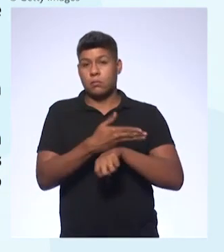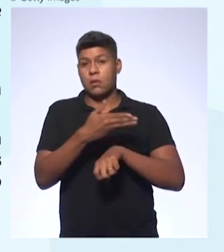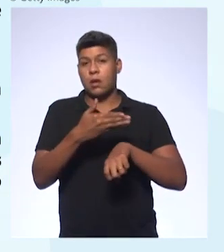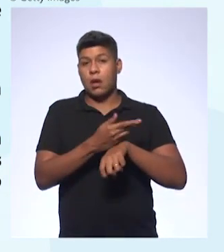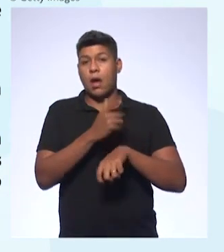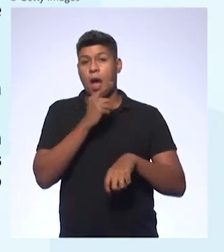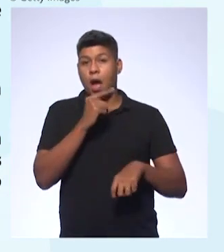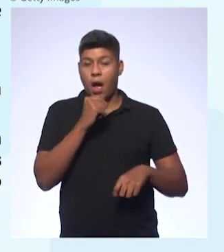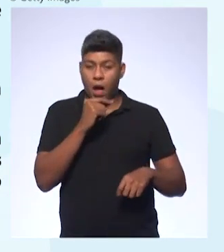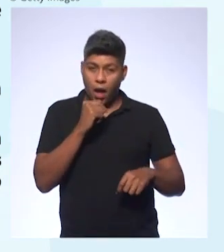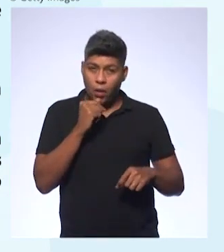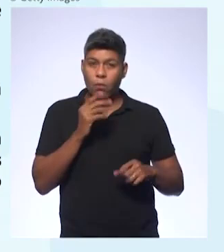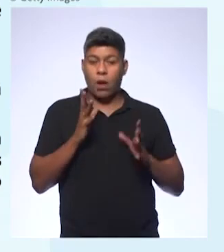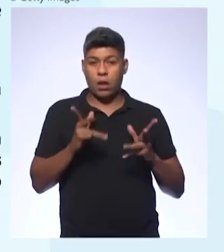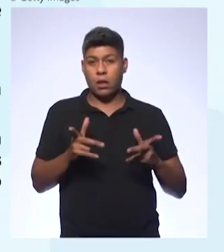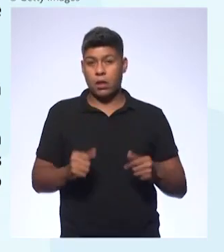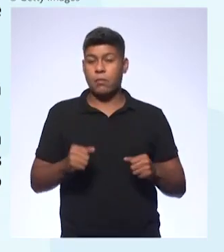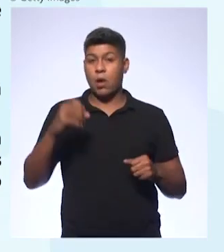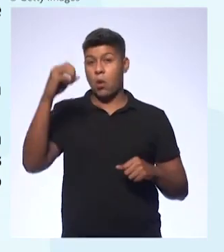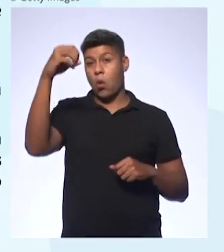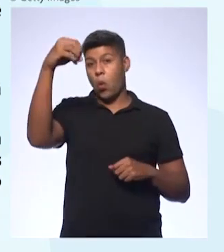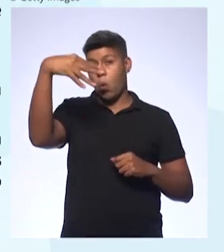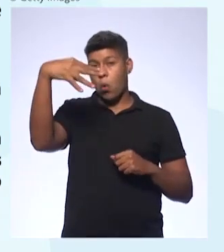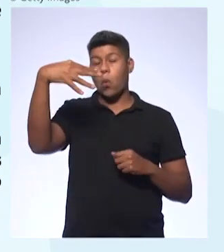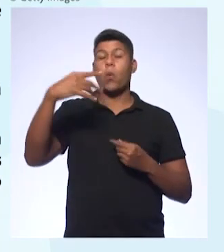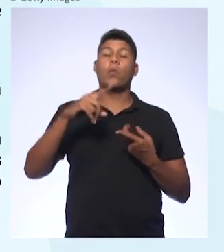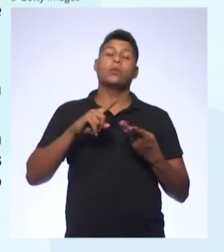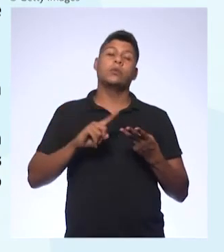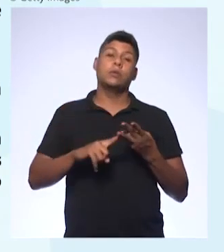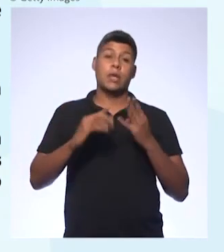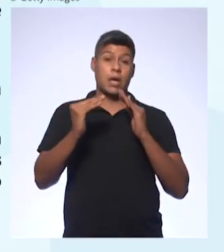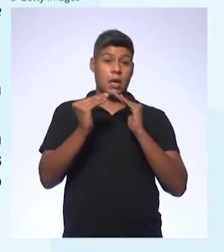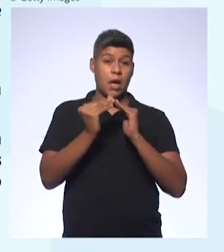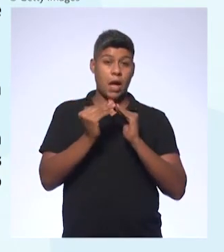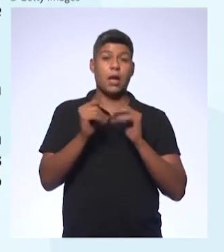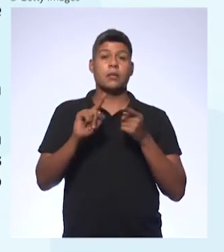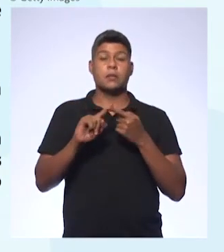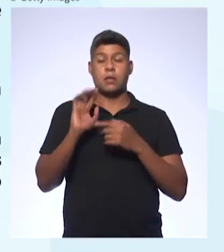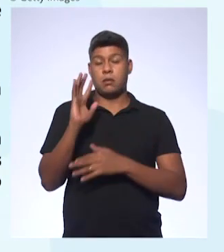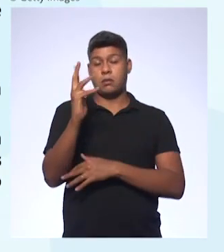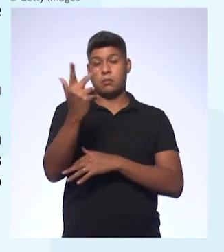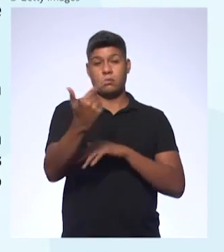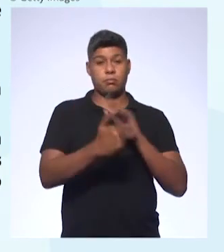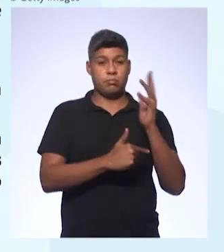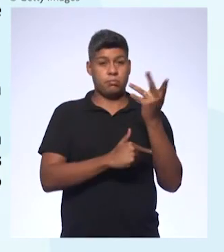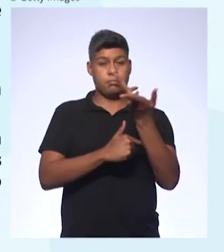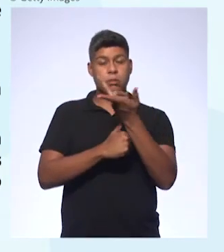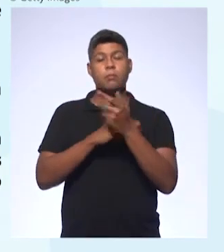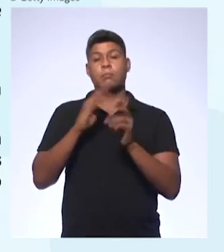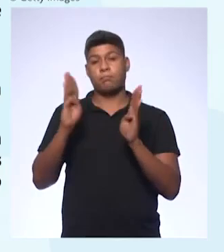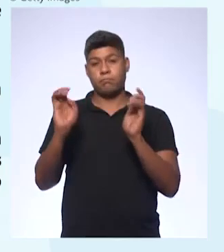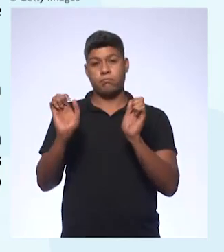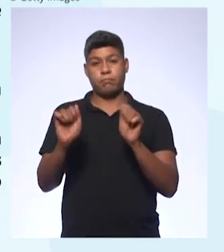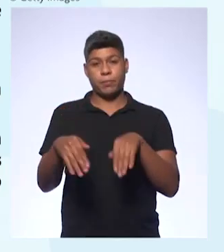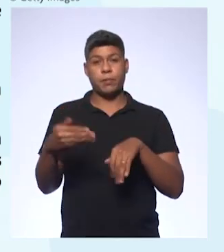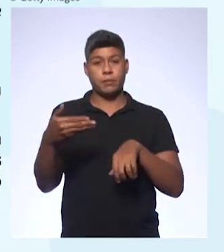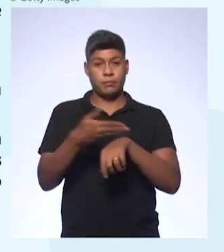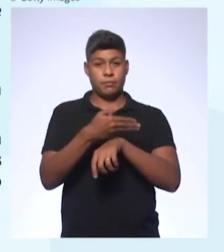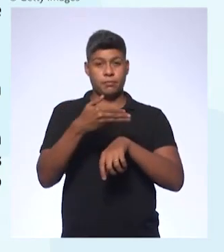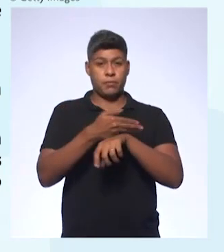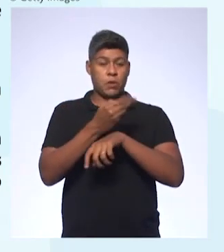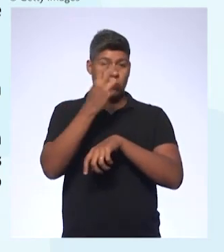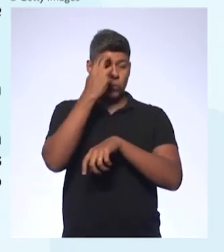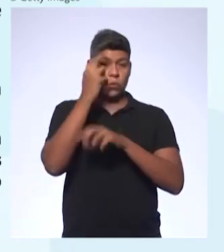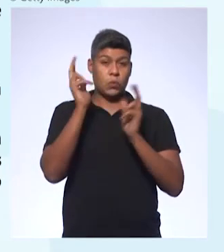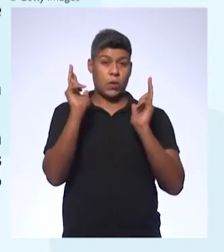água potável, energia elétrica, as condições dignas de habitação, meio ambiente saudável, né, não tem acesso à cultura,